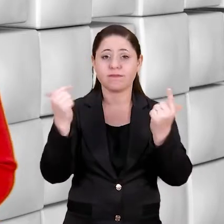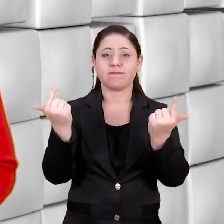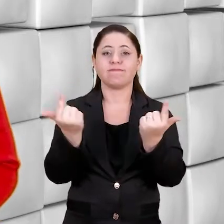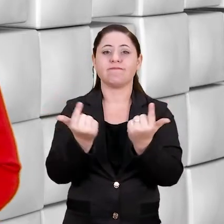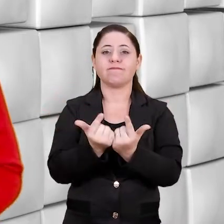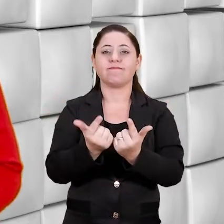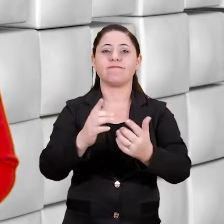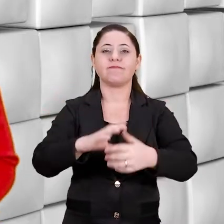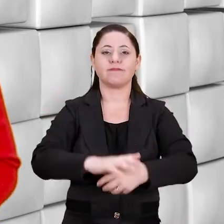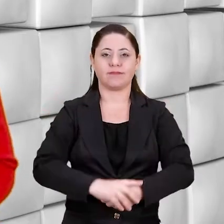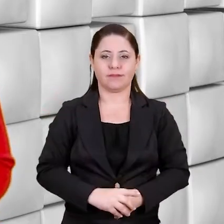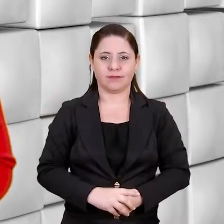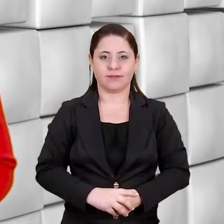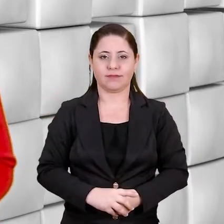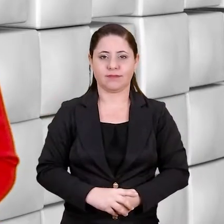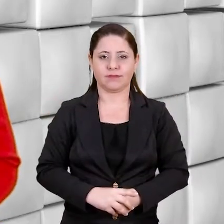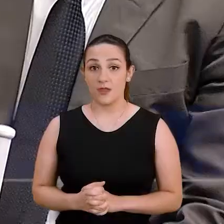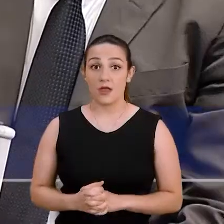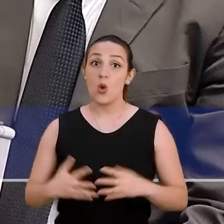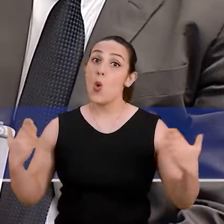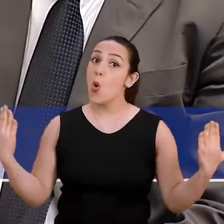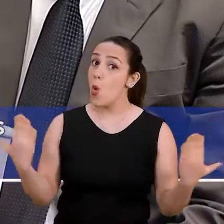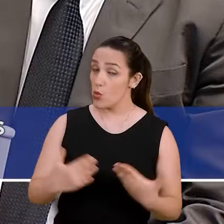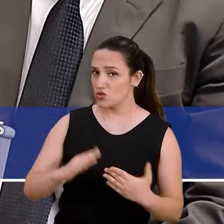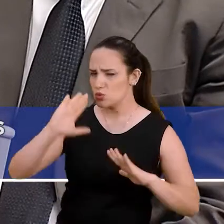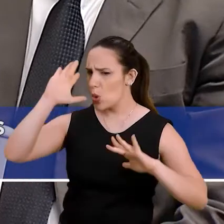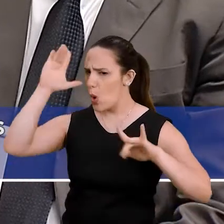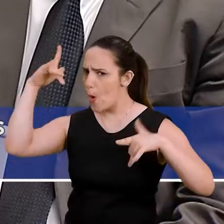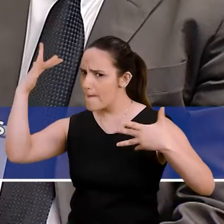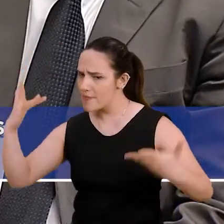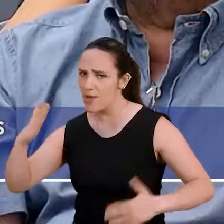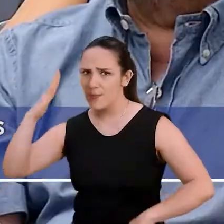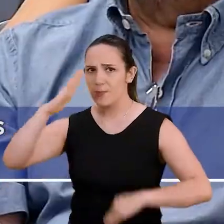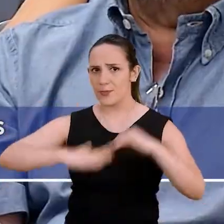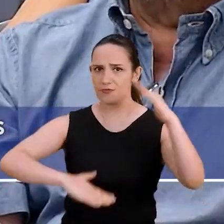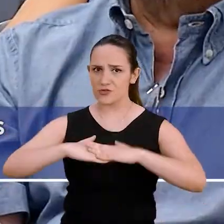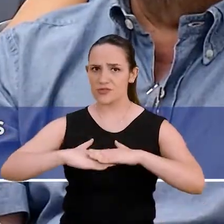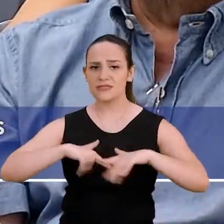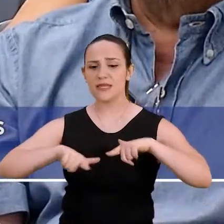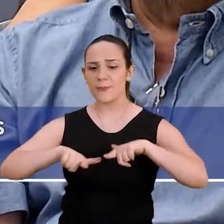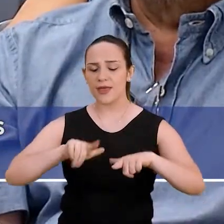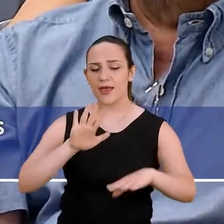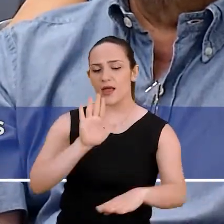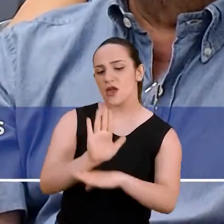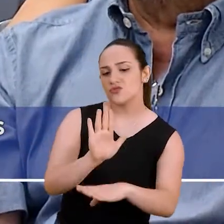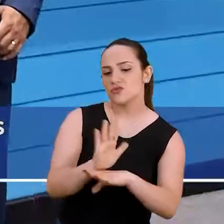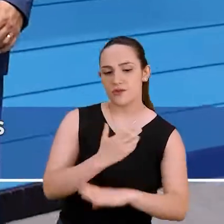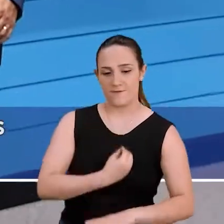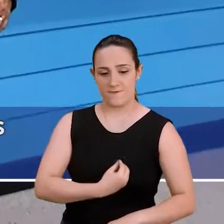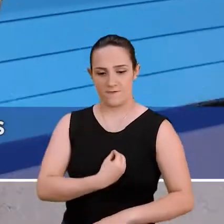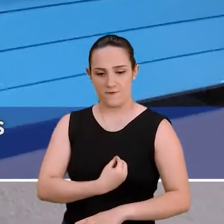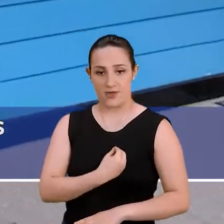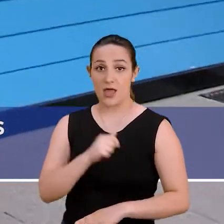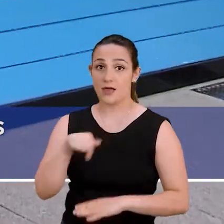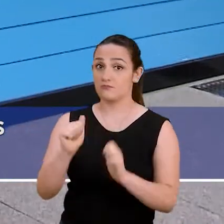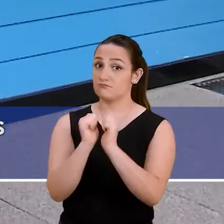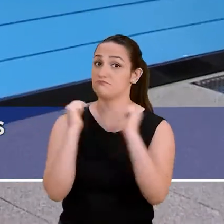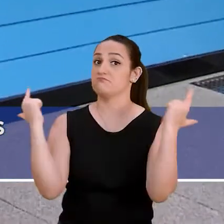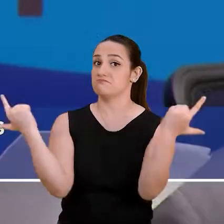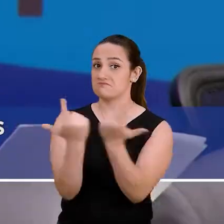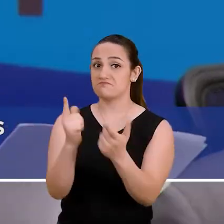homenagem da Assembleia Legislativa. Para homenagear os profissionais que trabalham reabilitando vidas, a